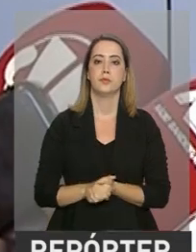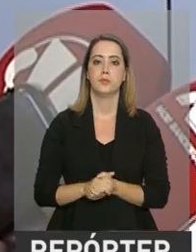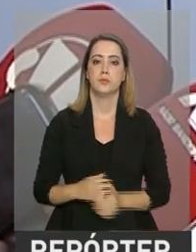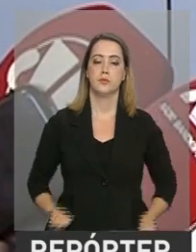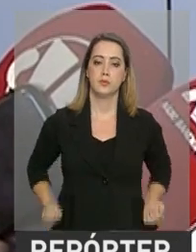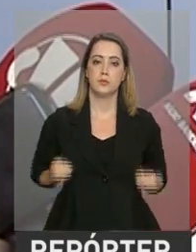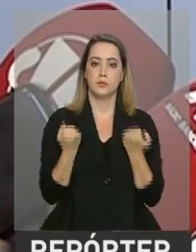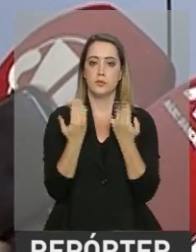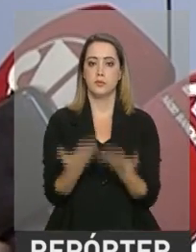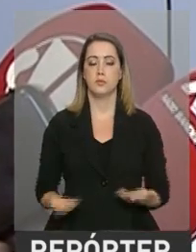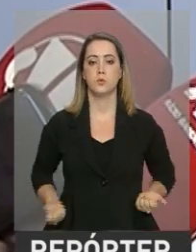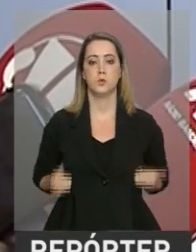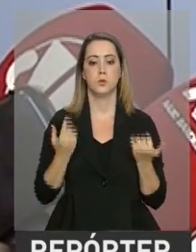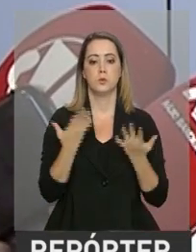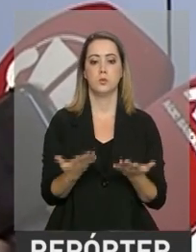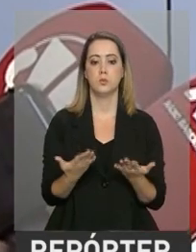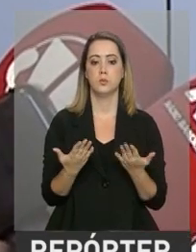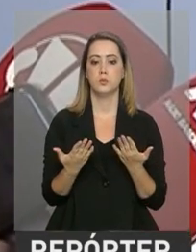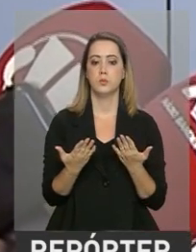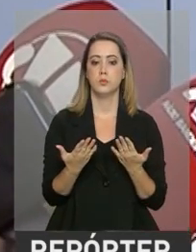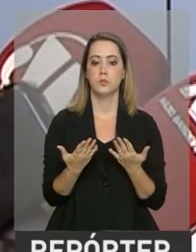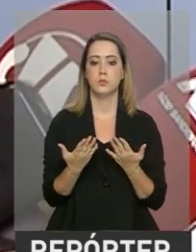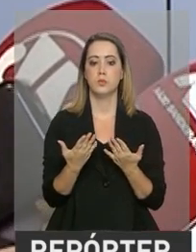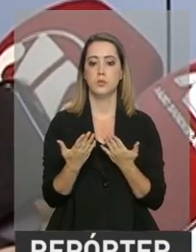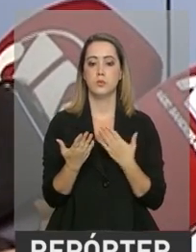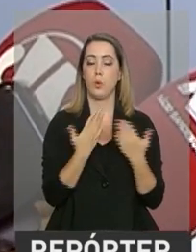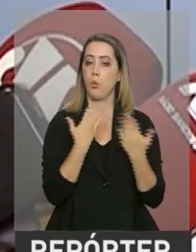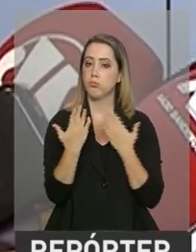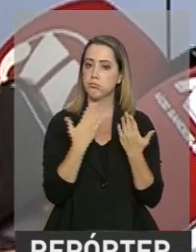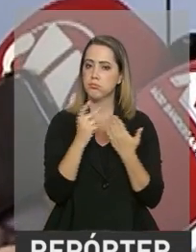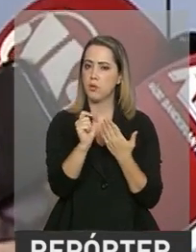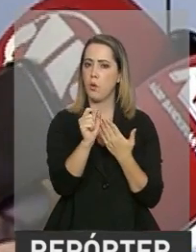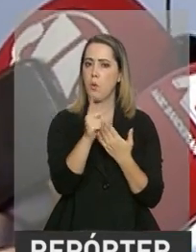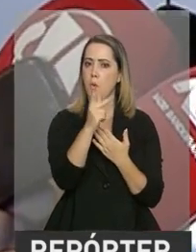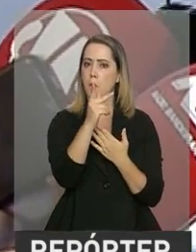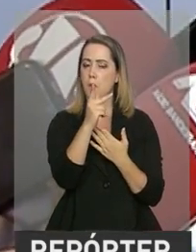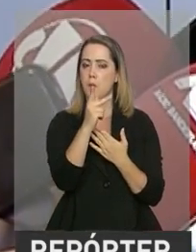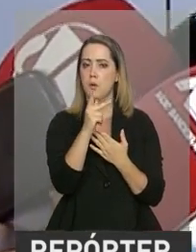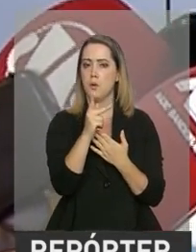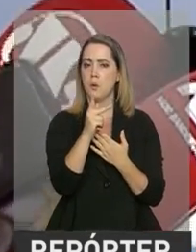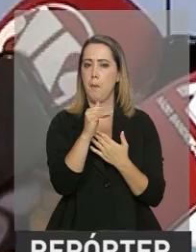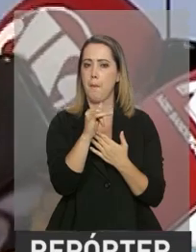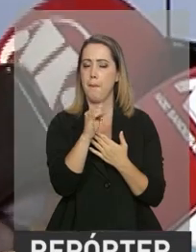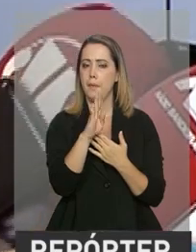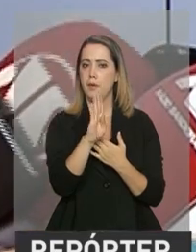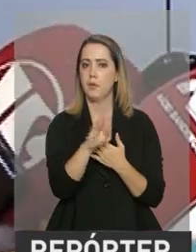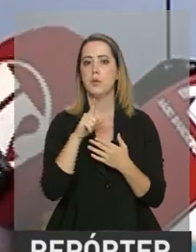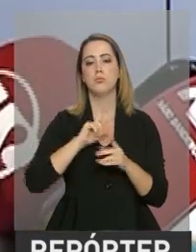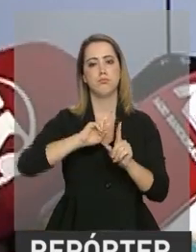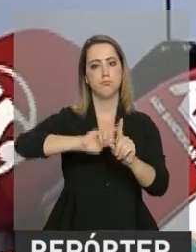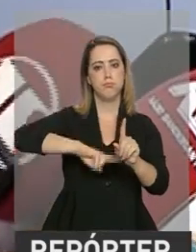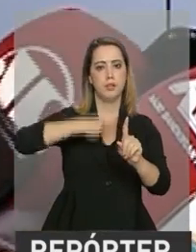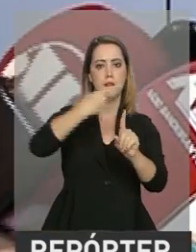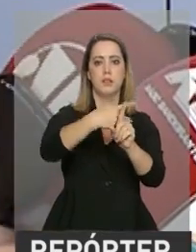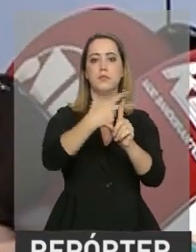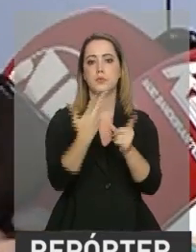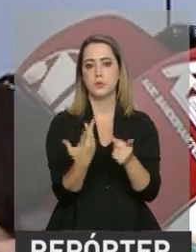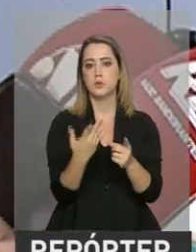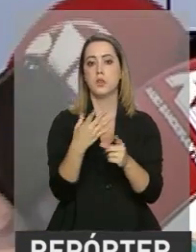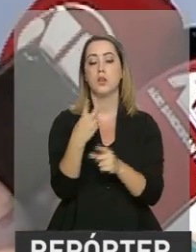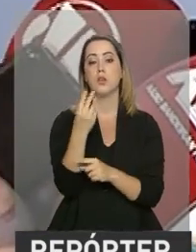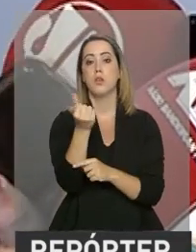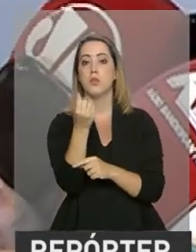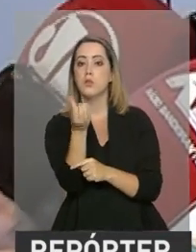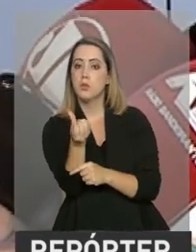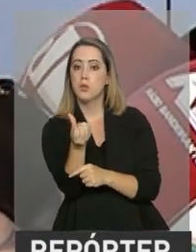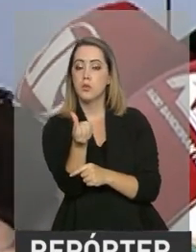gastos públicos como proporção do produto praticamente dobraram de 2006